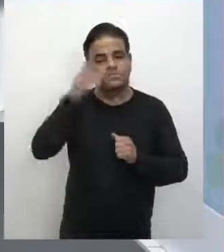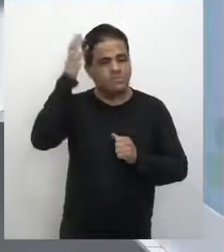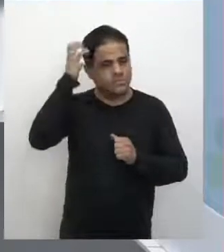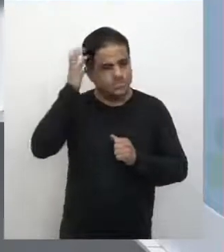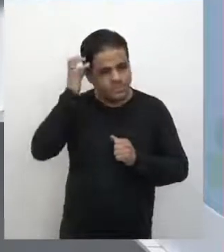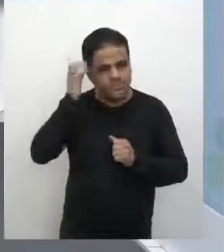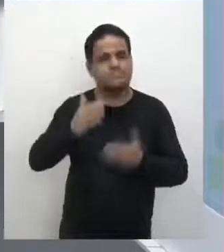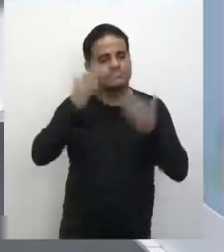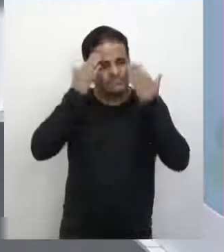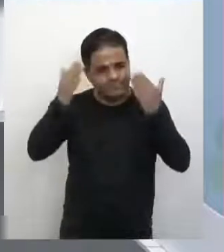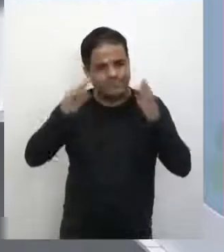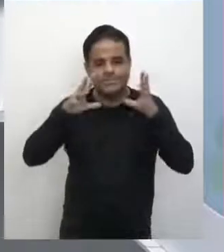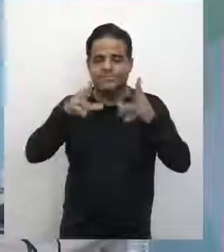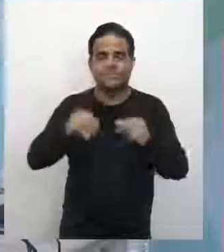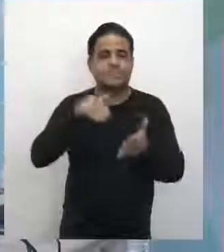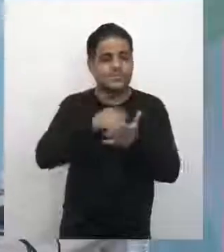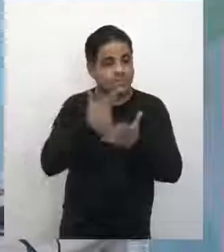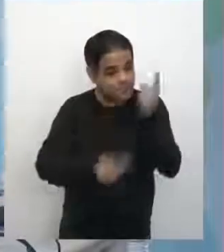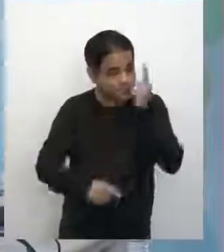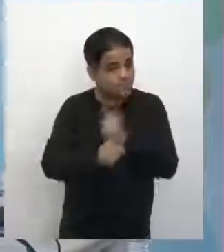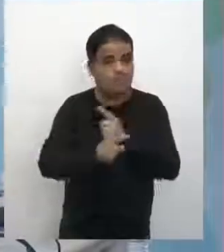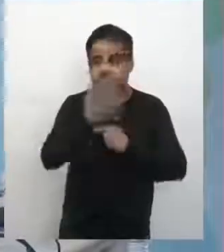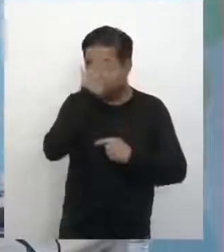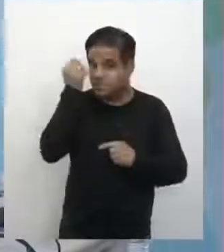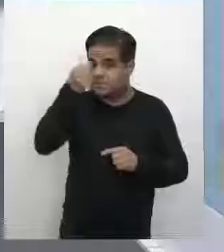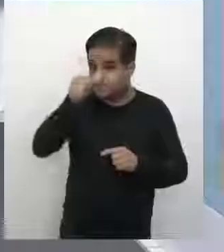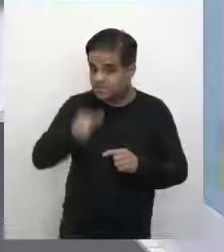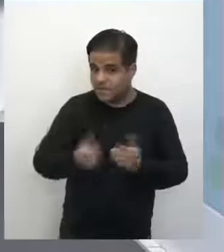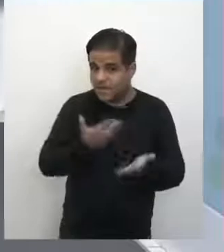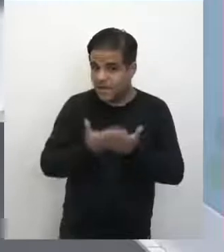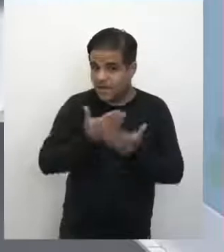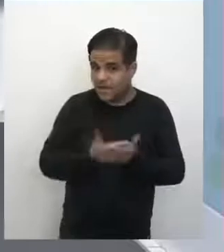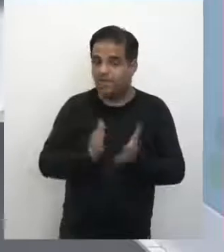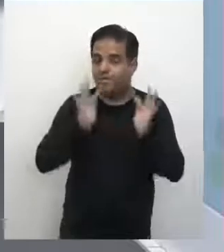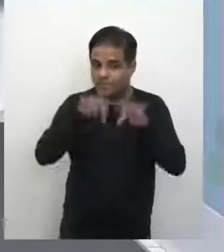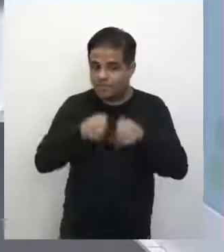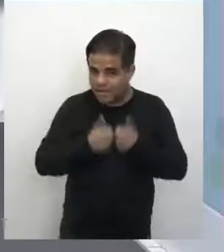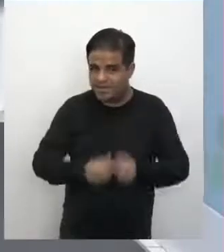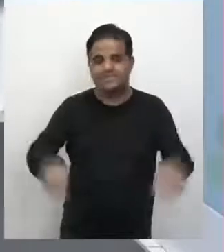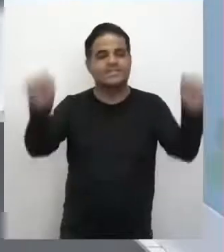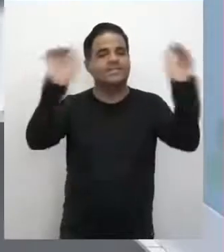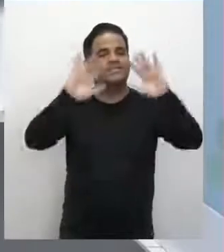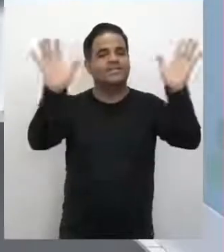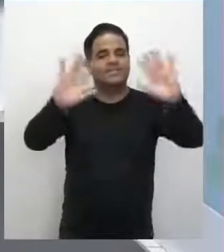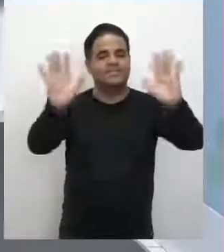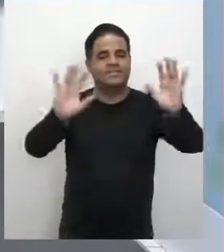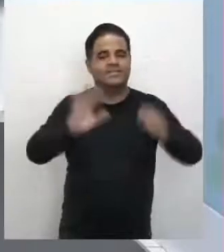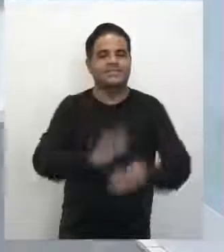abraço a todos. Eu que agradeço. Até a próxima e não esqueçam de avaliar a nossa aula no final. Tchau, tchau.